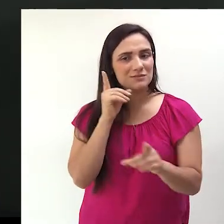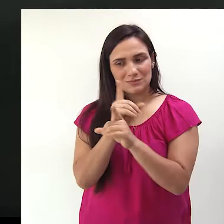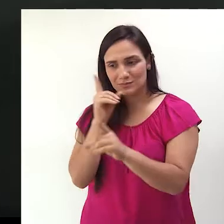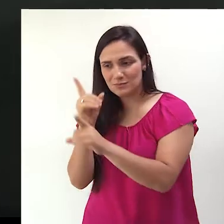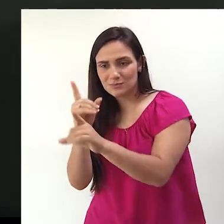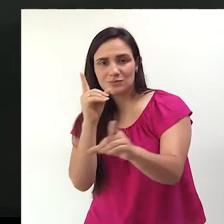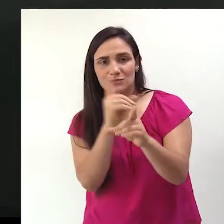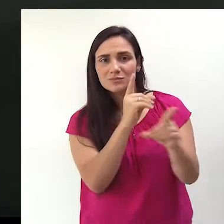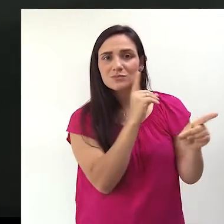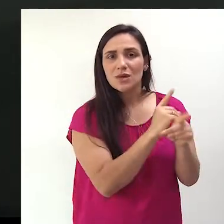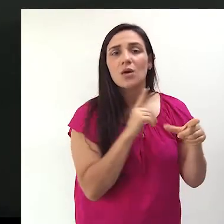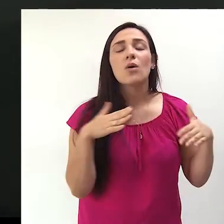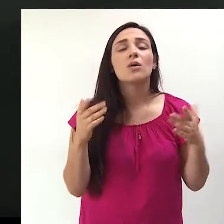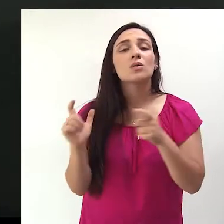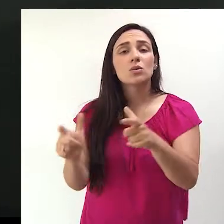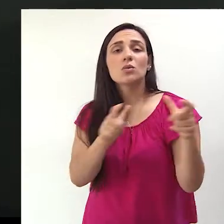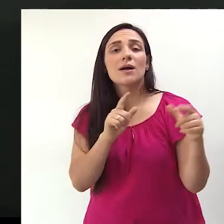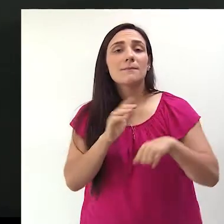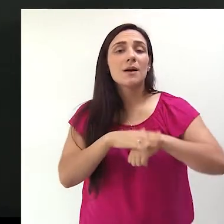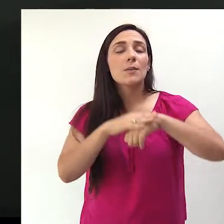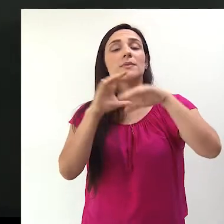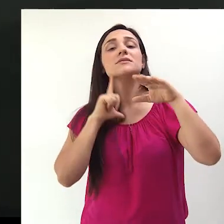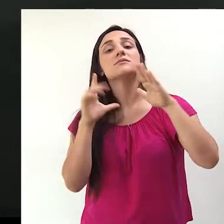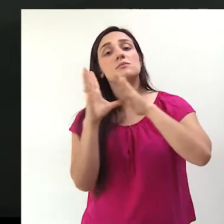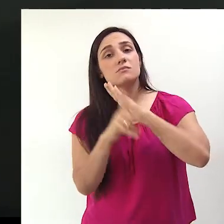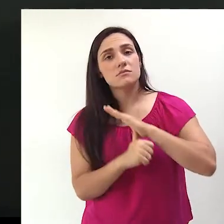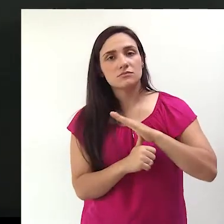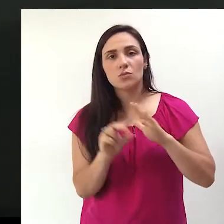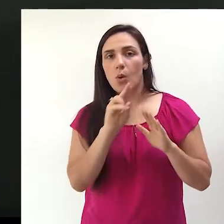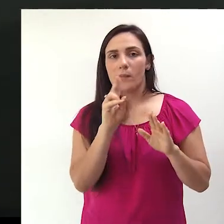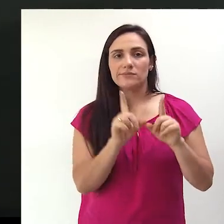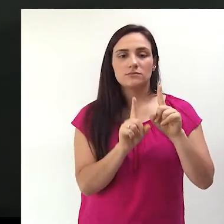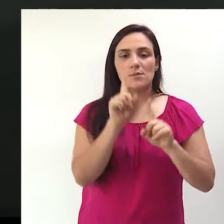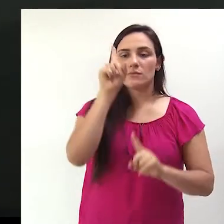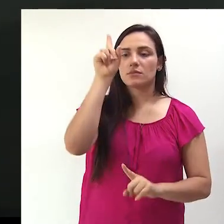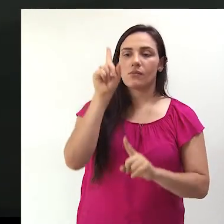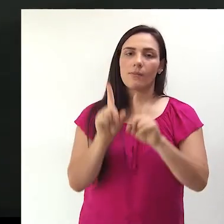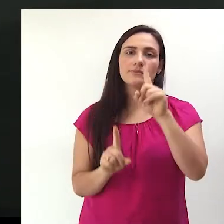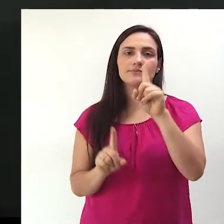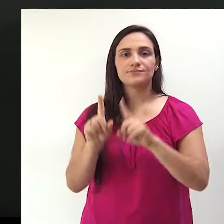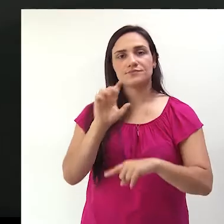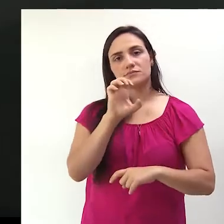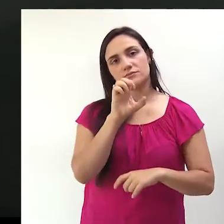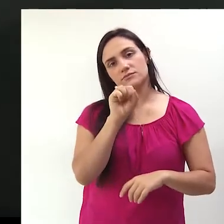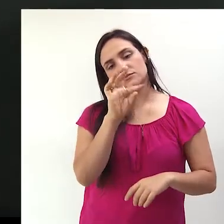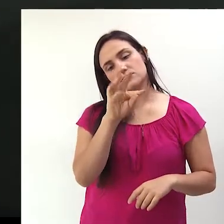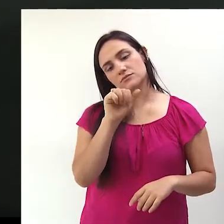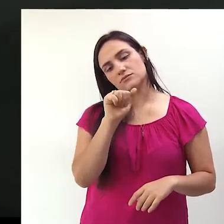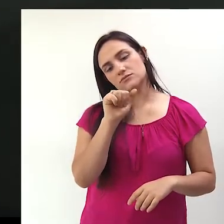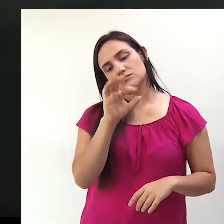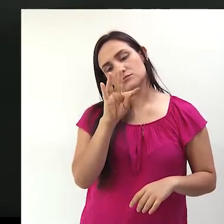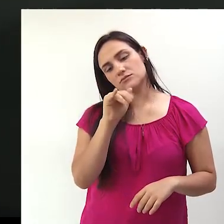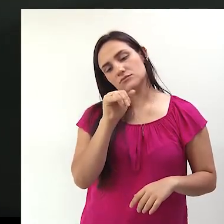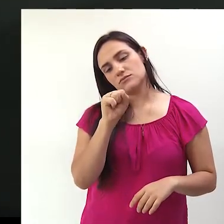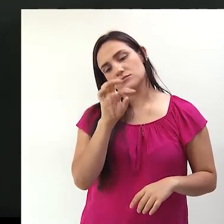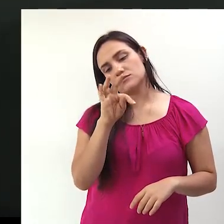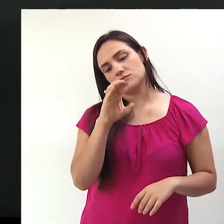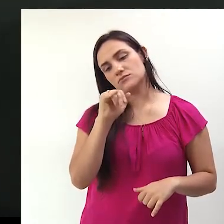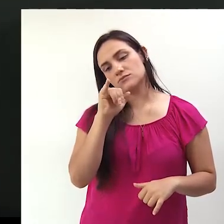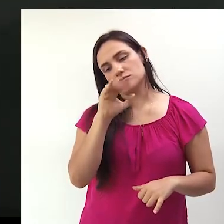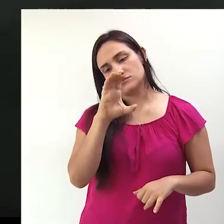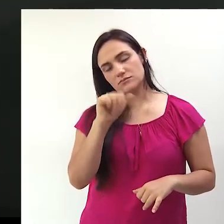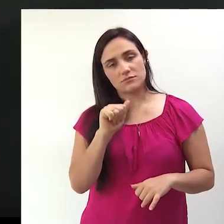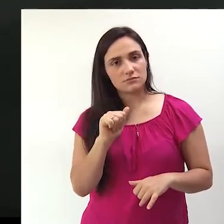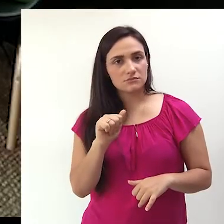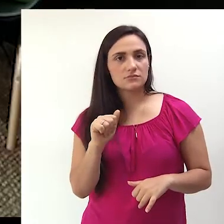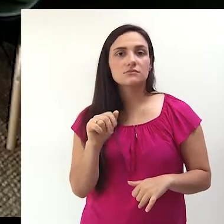estatísticas, e isso já é um trabalho que já foi iniciado, de levantamento por todo o estado,